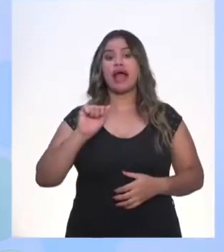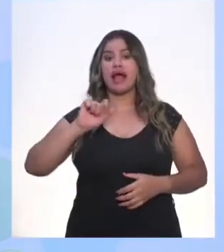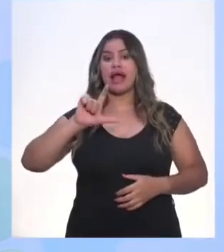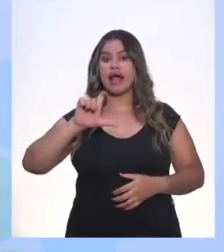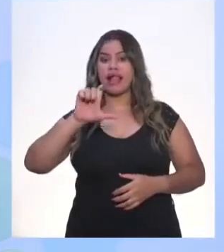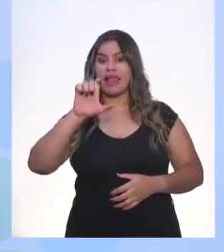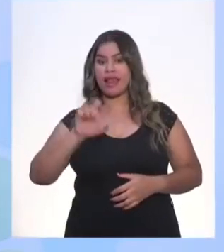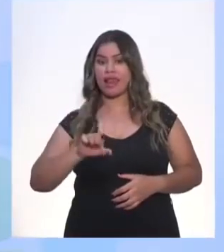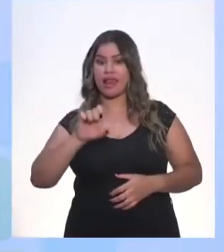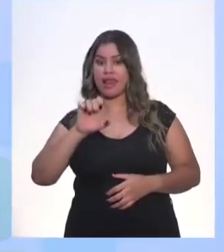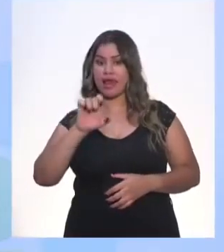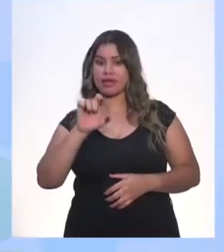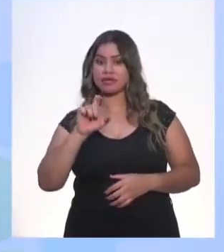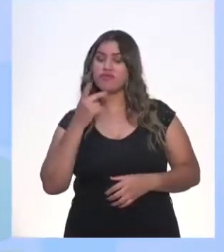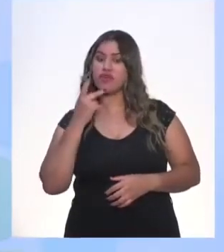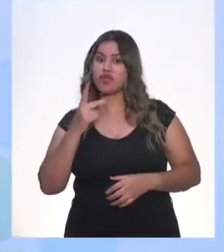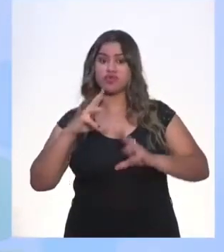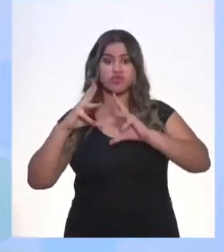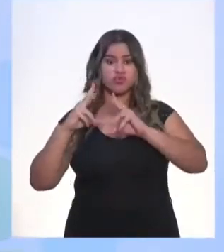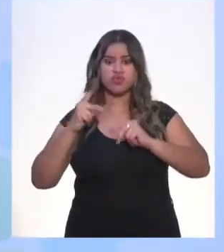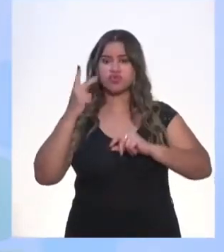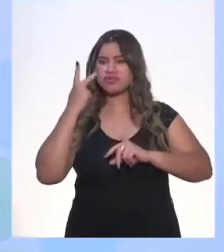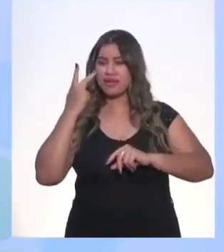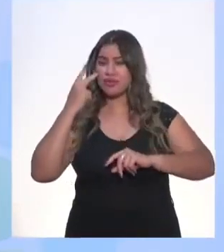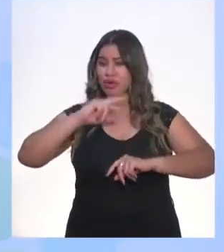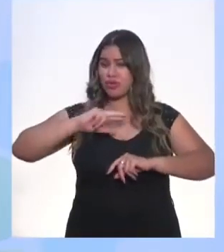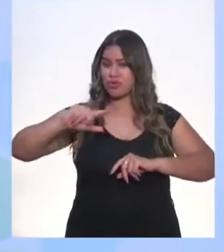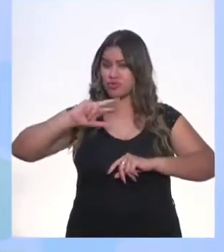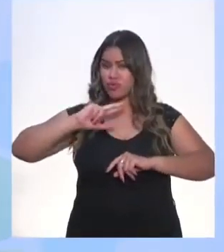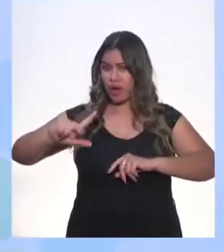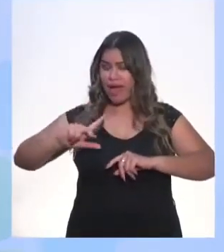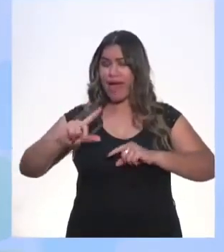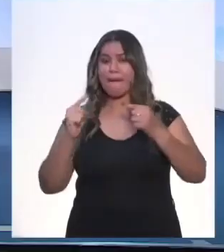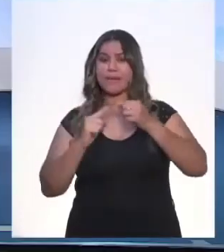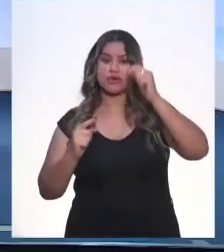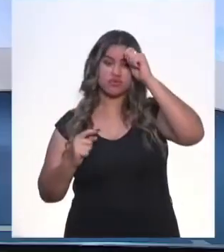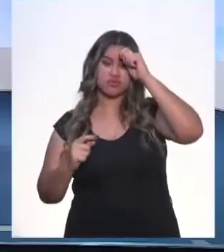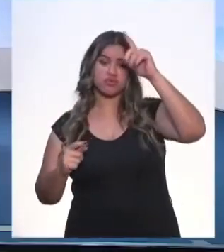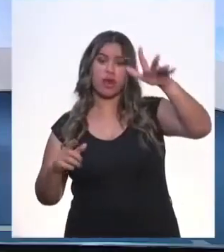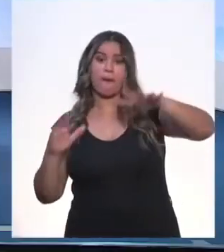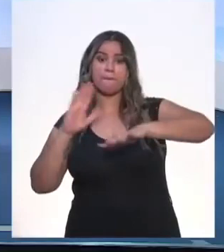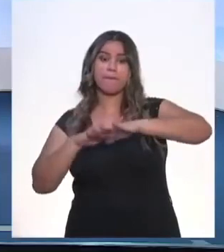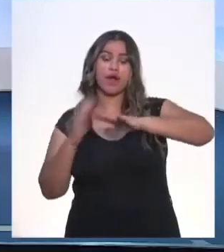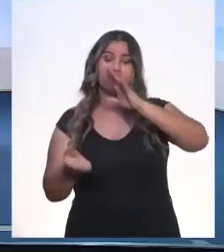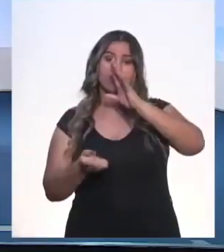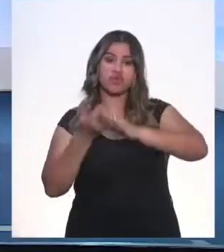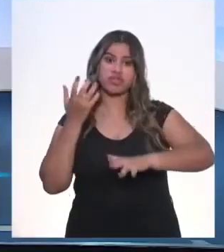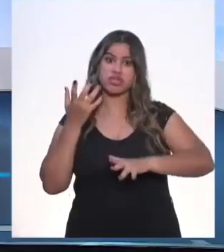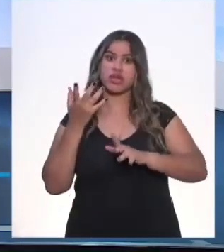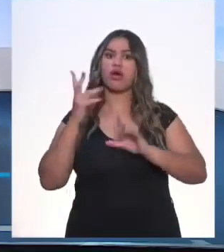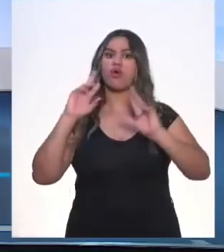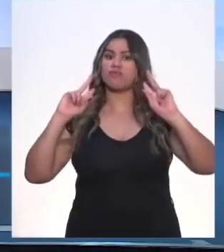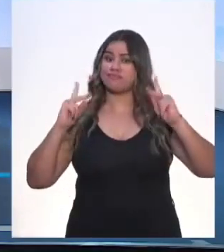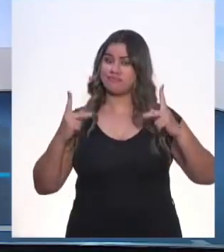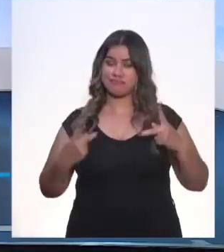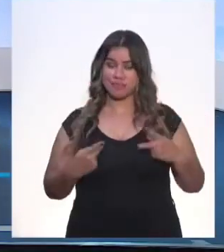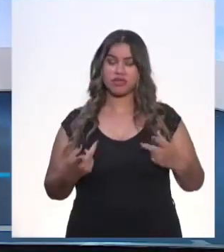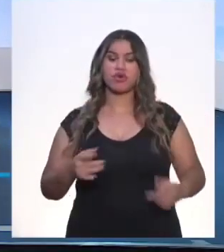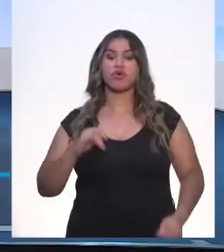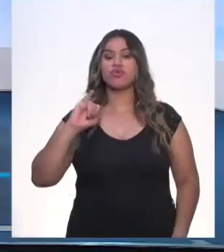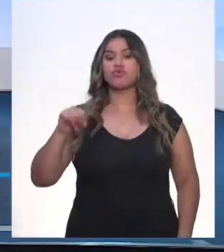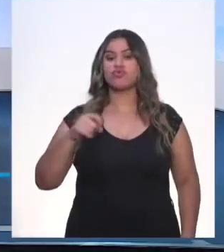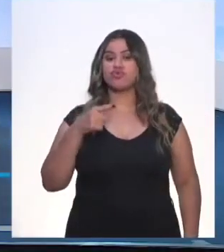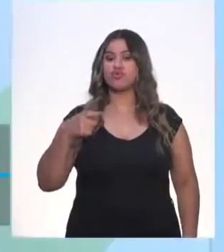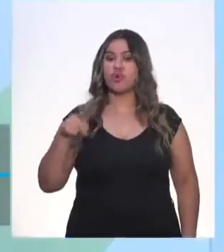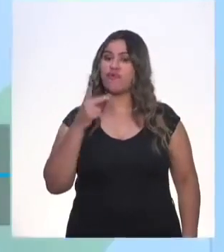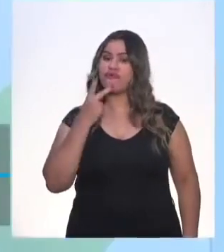é natural é cultural e construído pelo ser humano. Olha, eu vi umas boas aqui, o professor João Vicente falou que a nossa